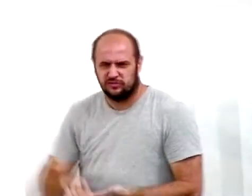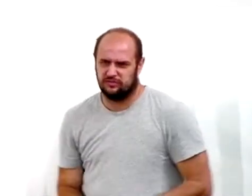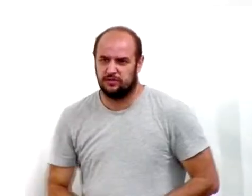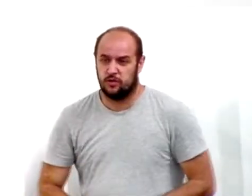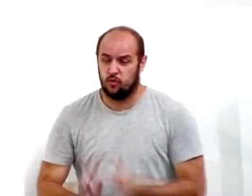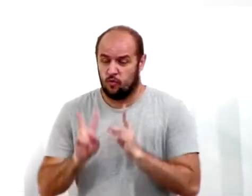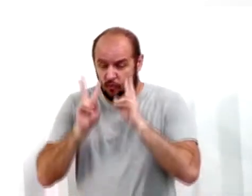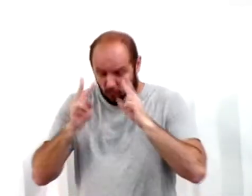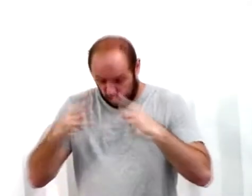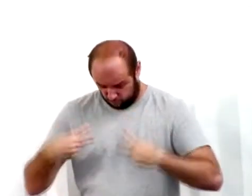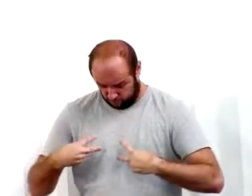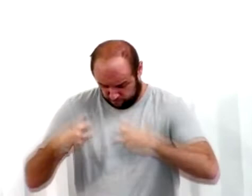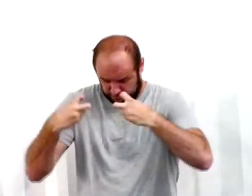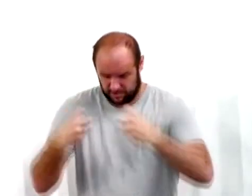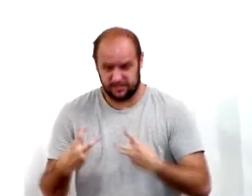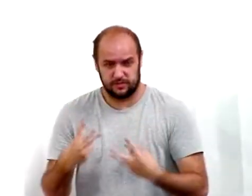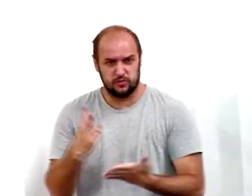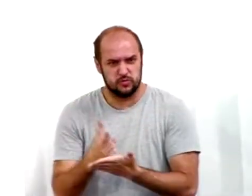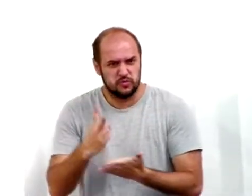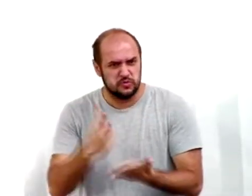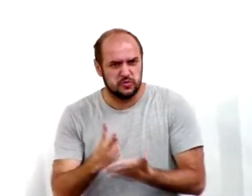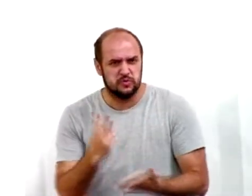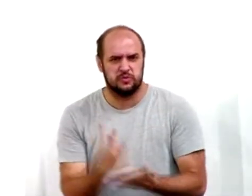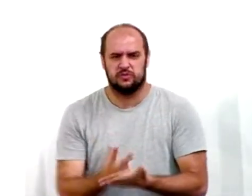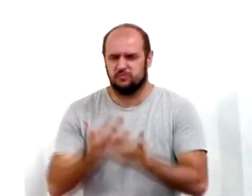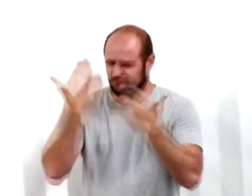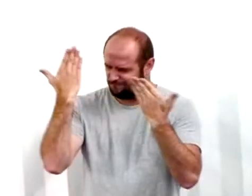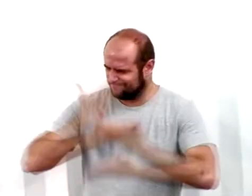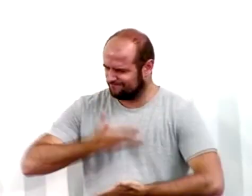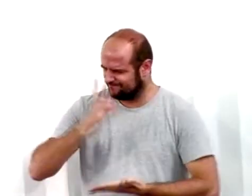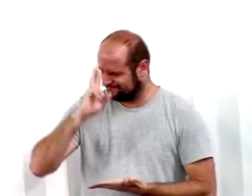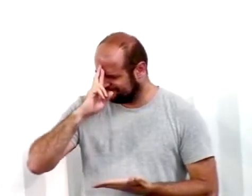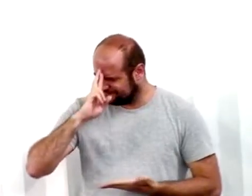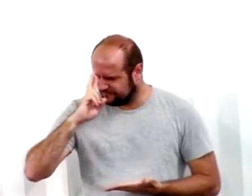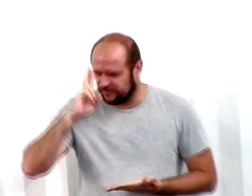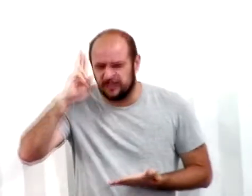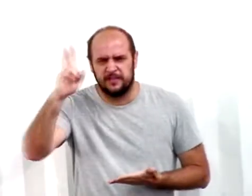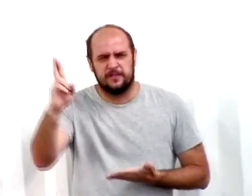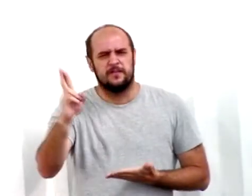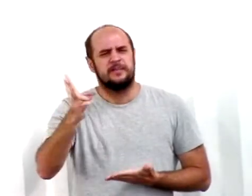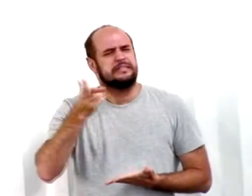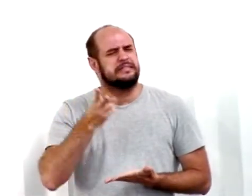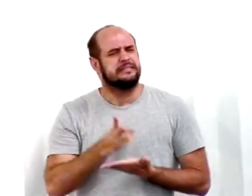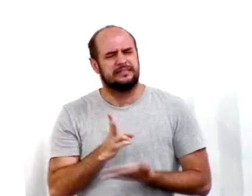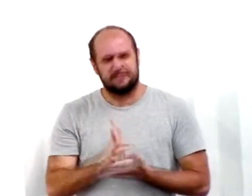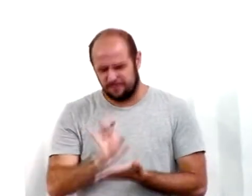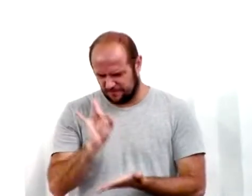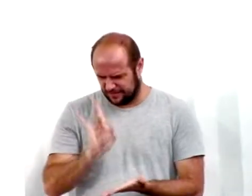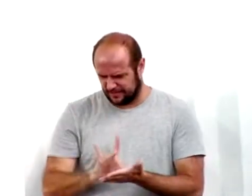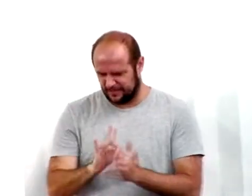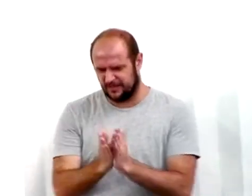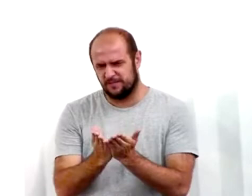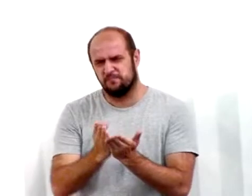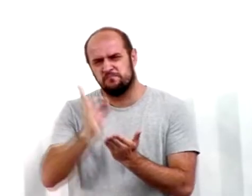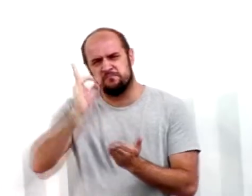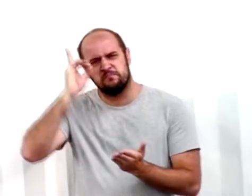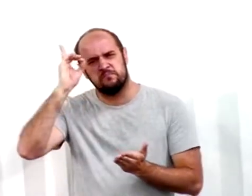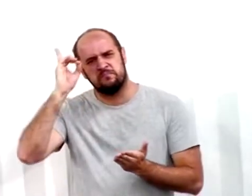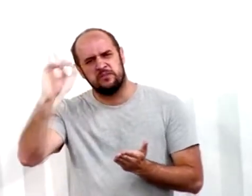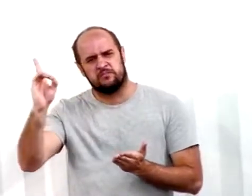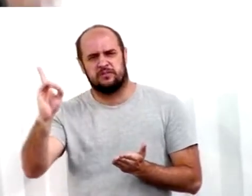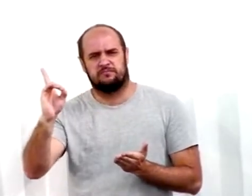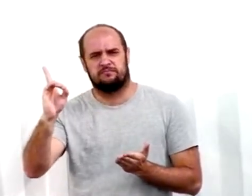uma autoconfrontação, é colocando o nosso coração diante do Senhor e submetendo a verdade da palavra de